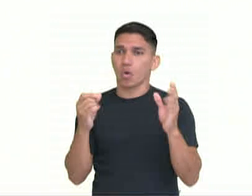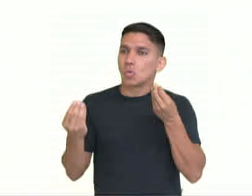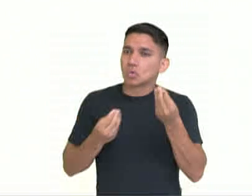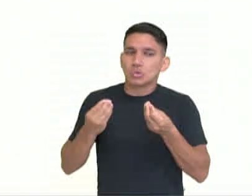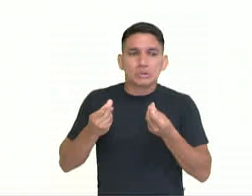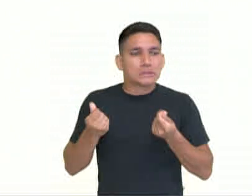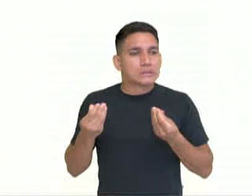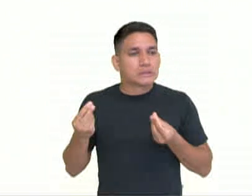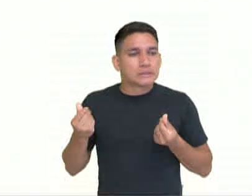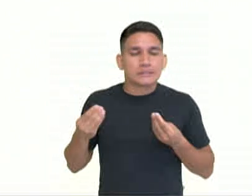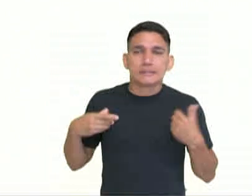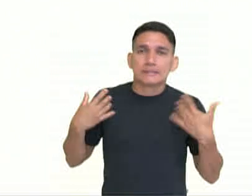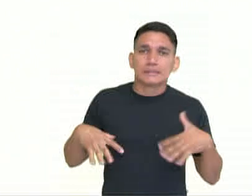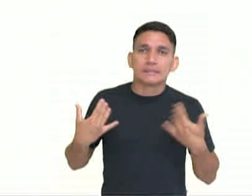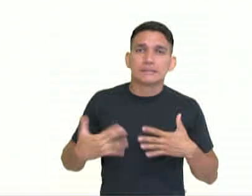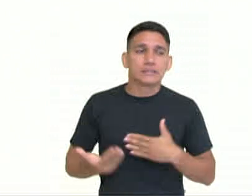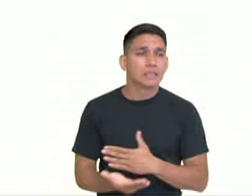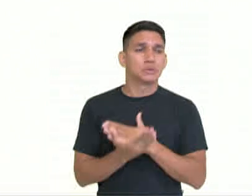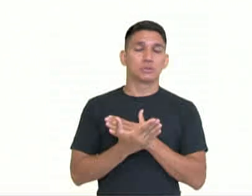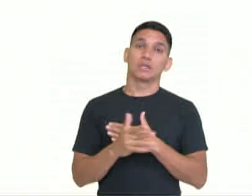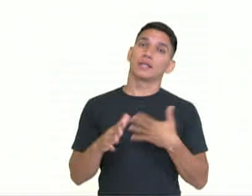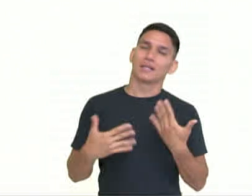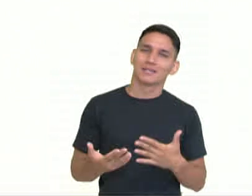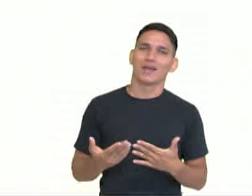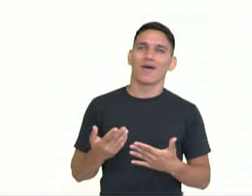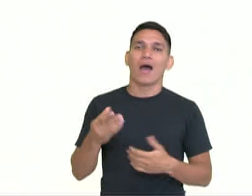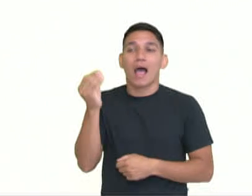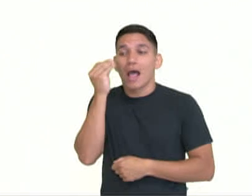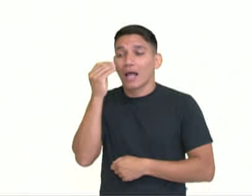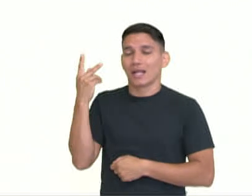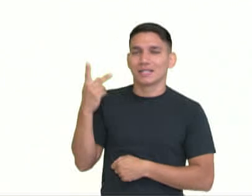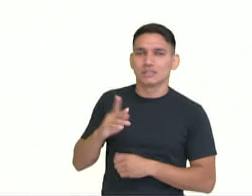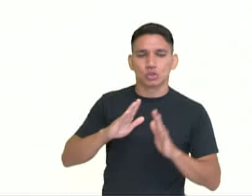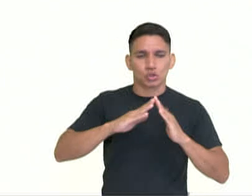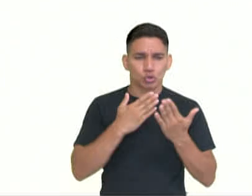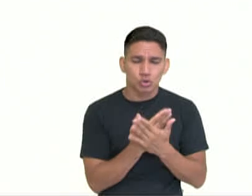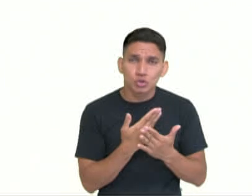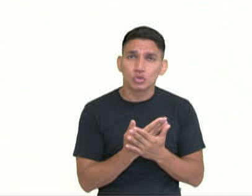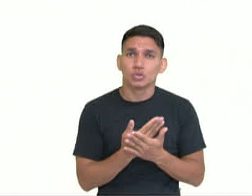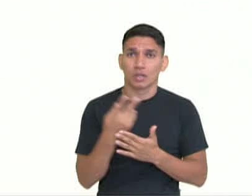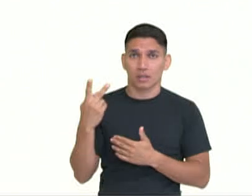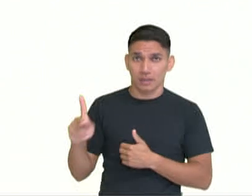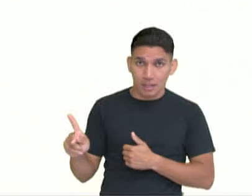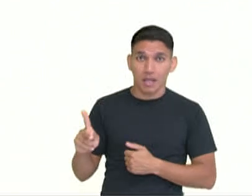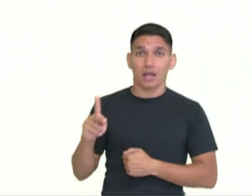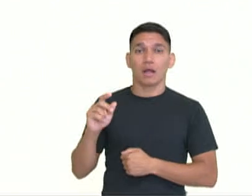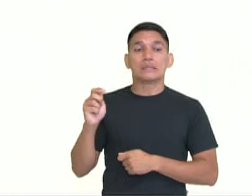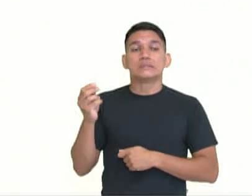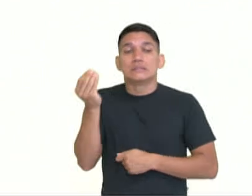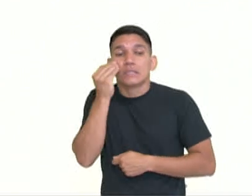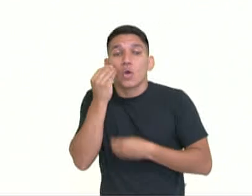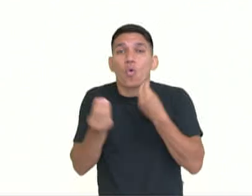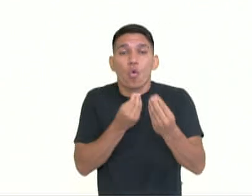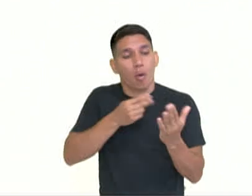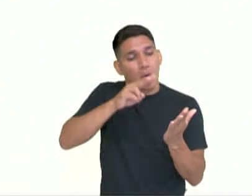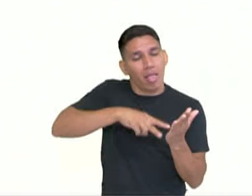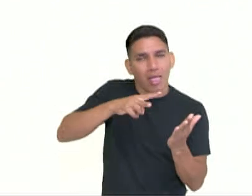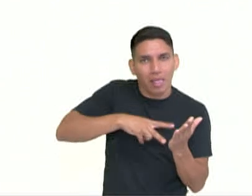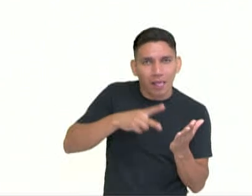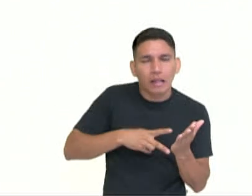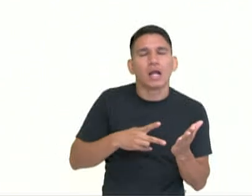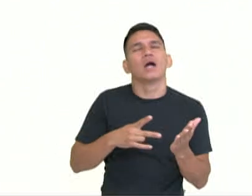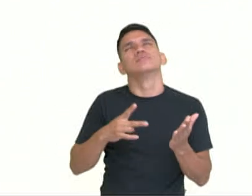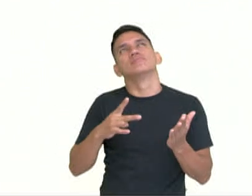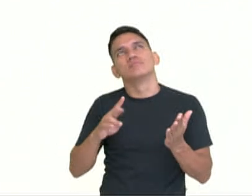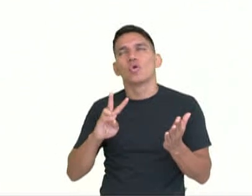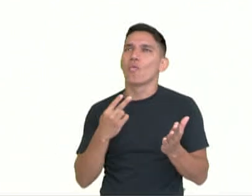de escola pública, as aulas em casa têm sido uma forma de se ocupar e pensar em